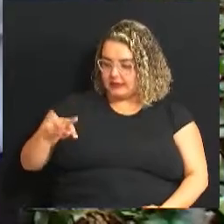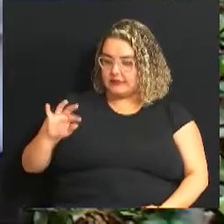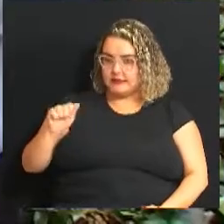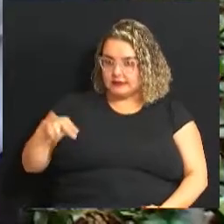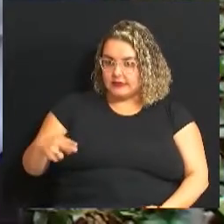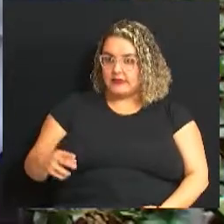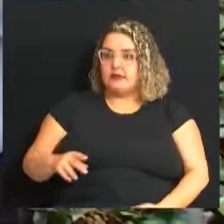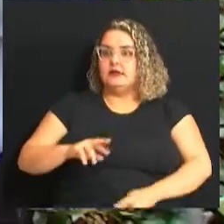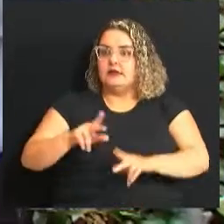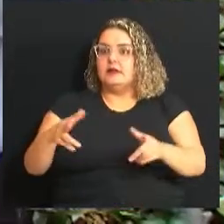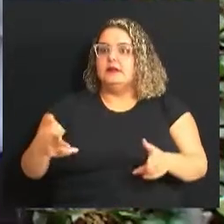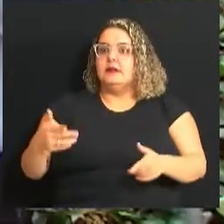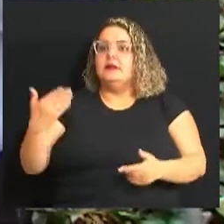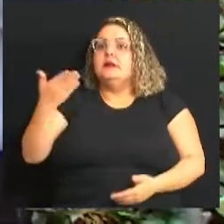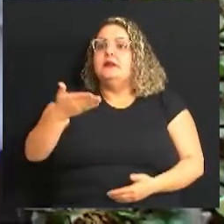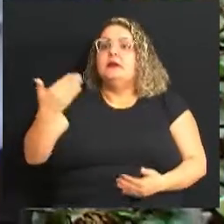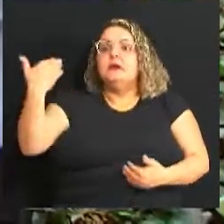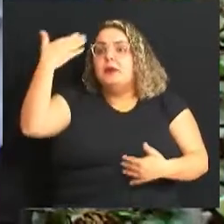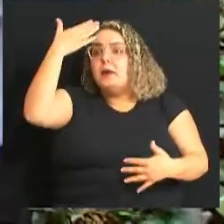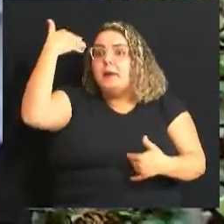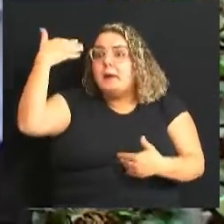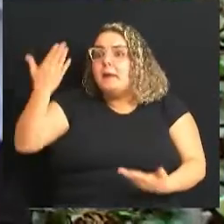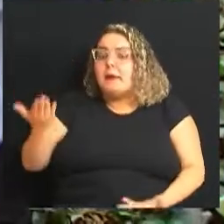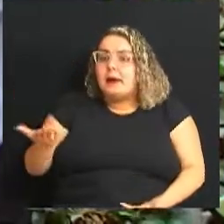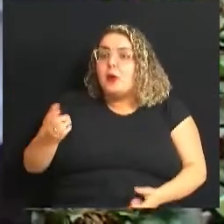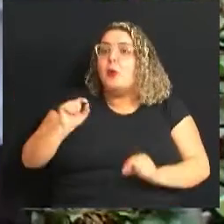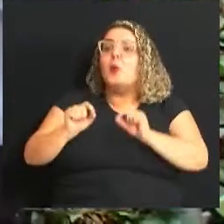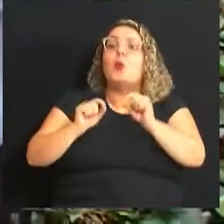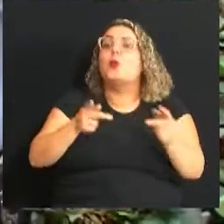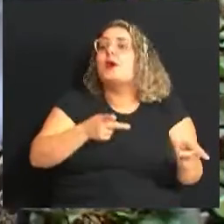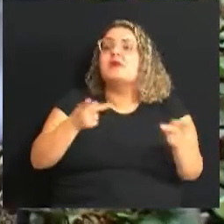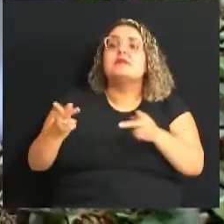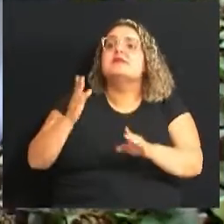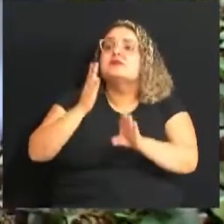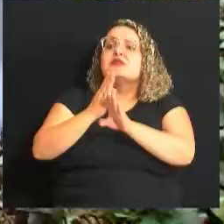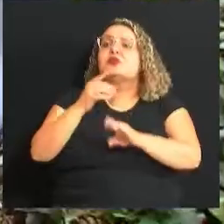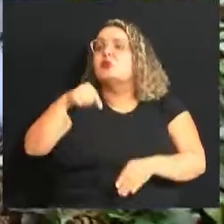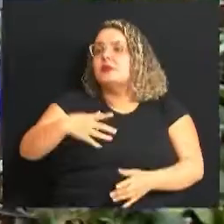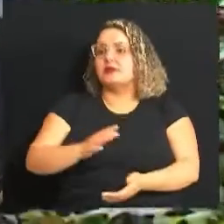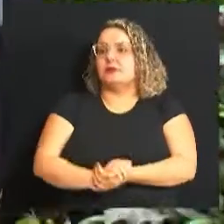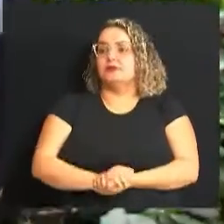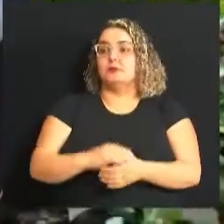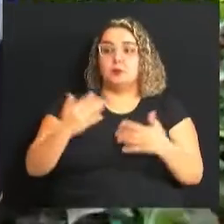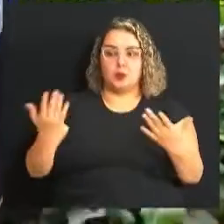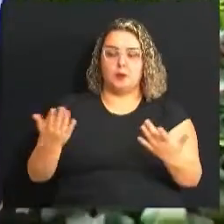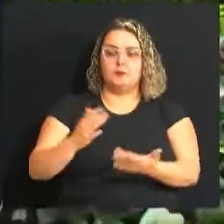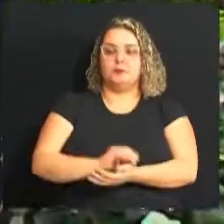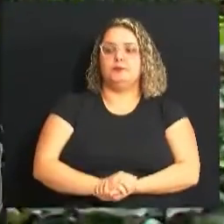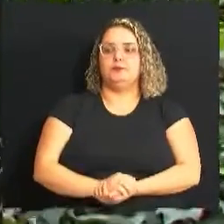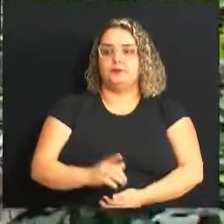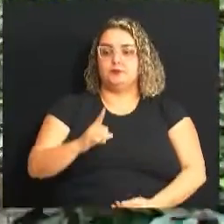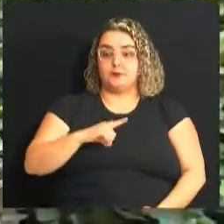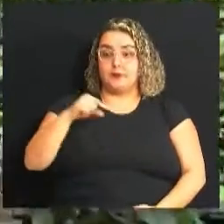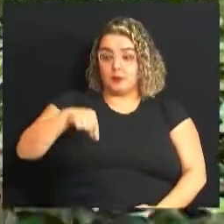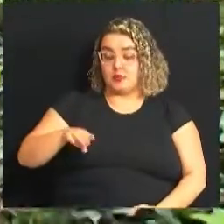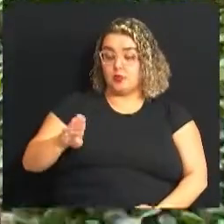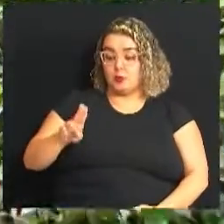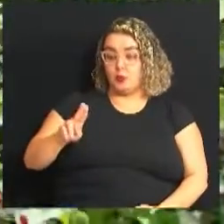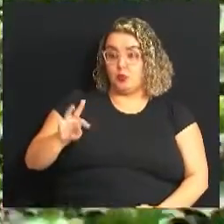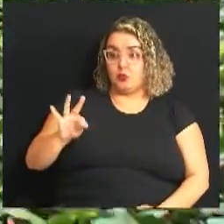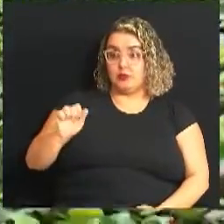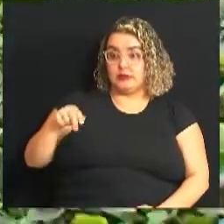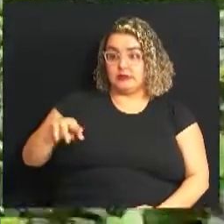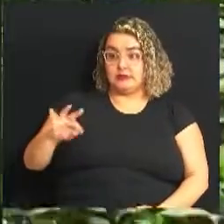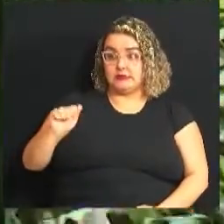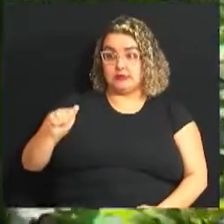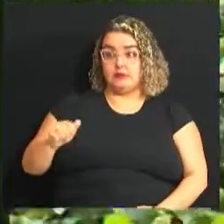macacário, mas o que mais? O que o visitante vai encontrar aqui? Bom, nós temos aqui no Butantã o Parque da